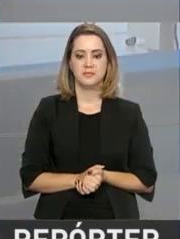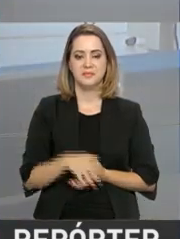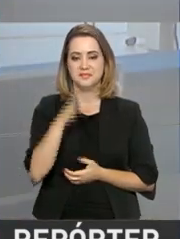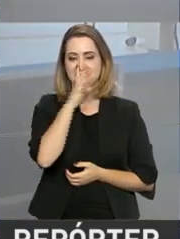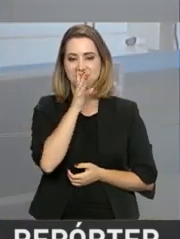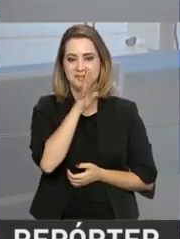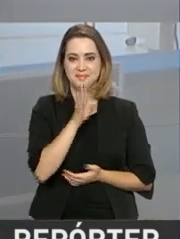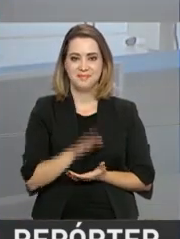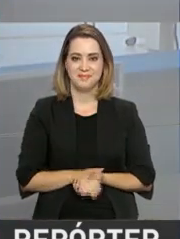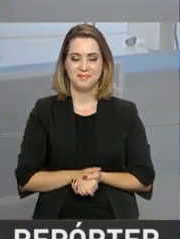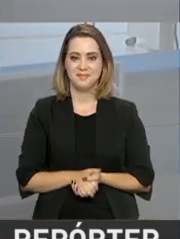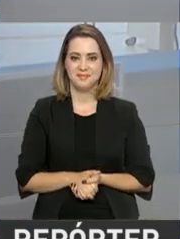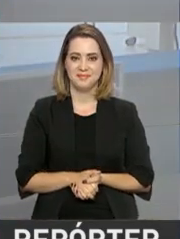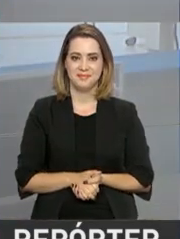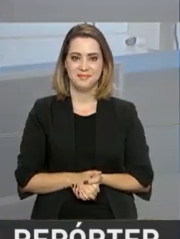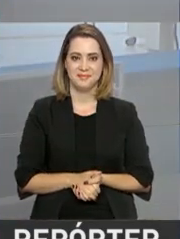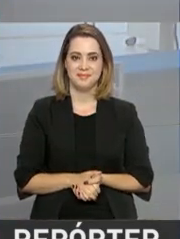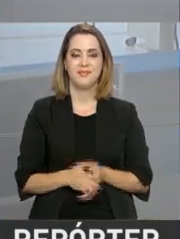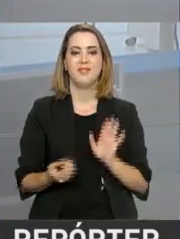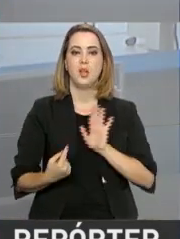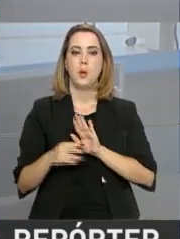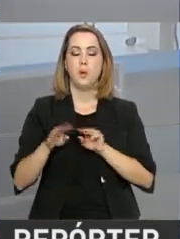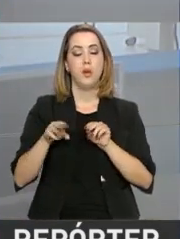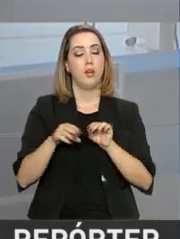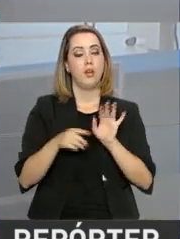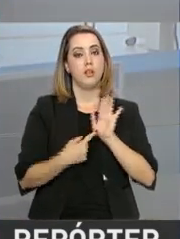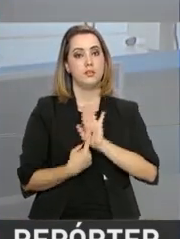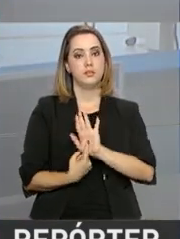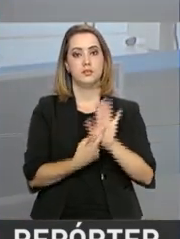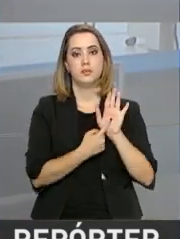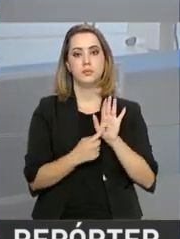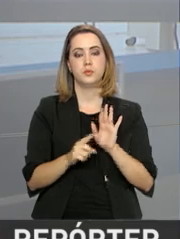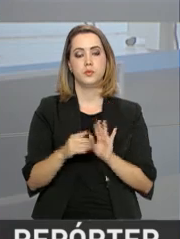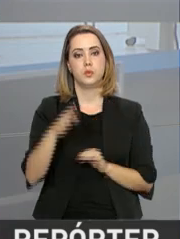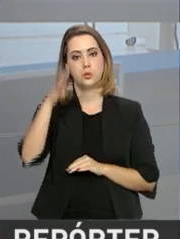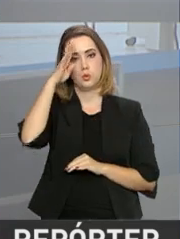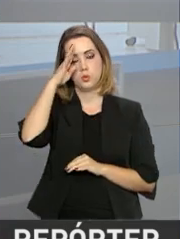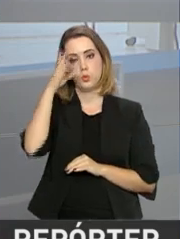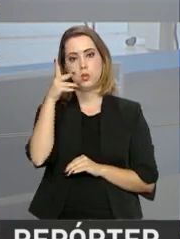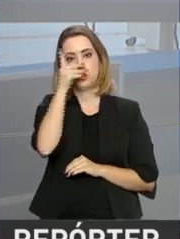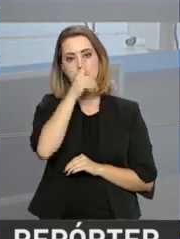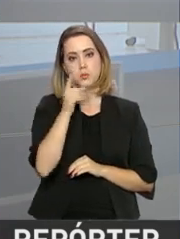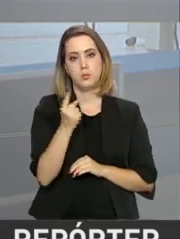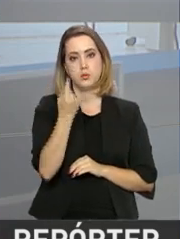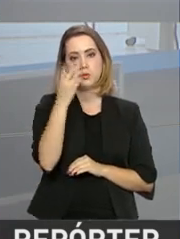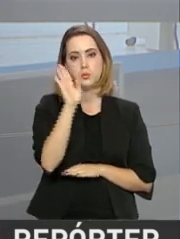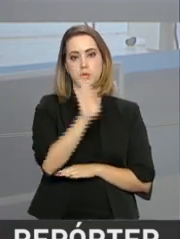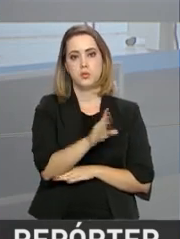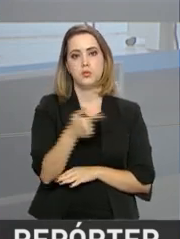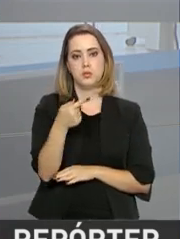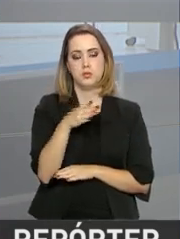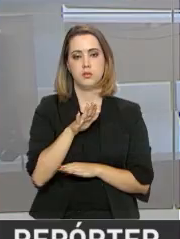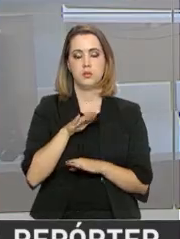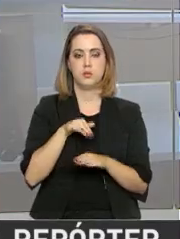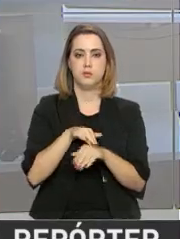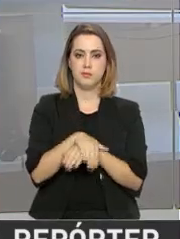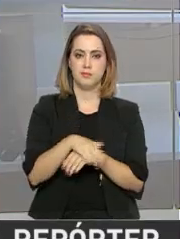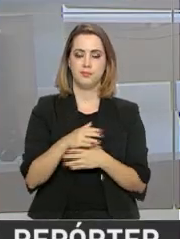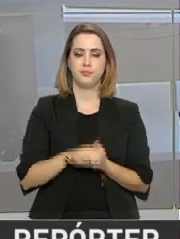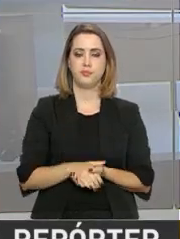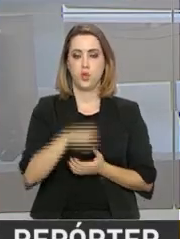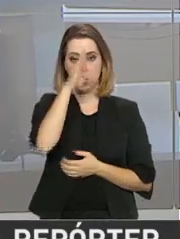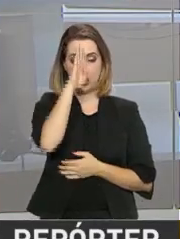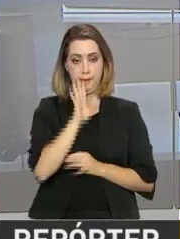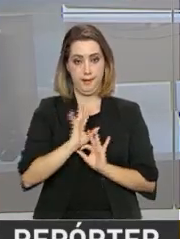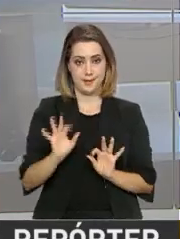legal a exposição funciona de quarta a domingo de 1 da tarde às 7 da noite e a entrada é gratuita e